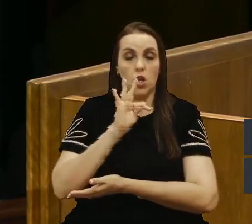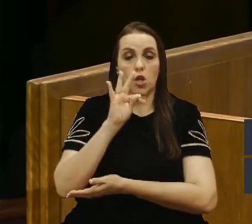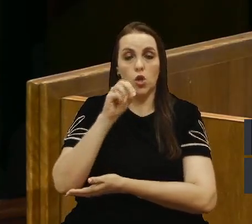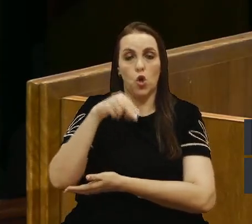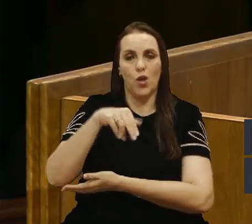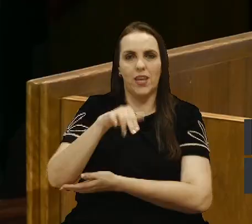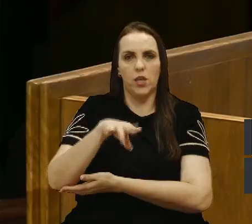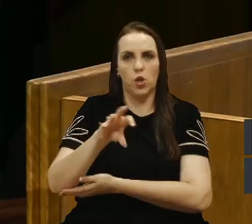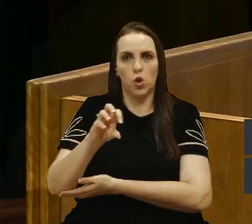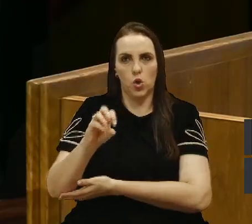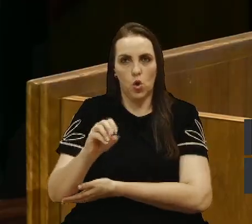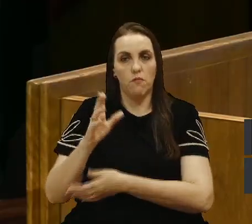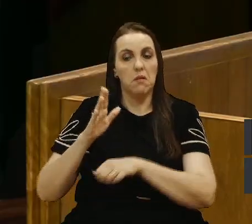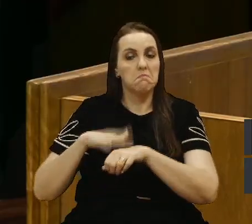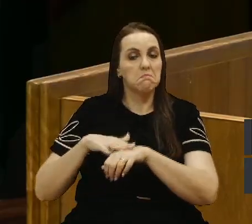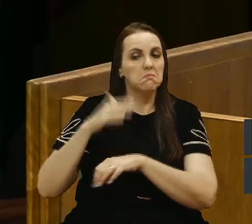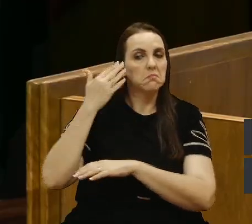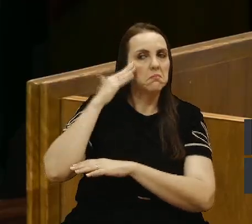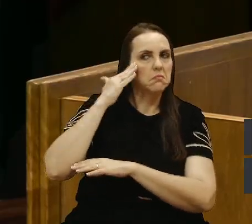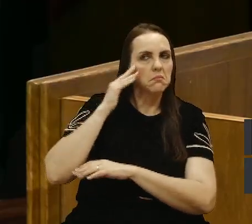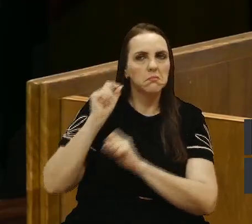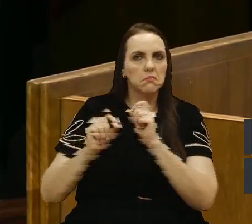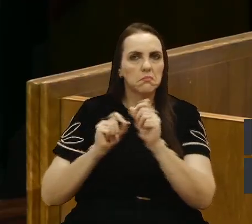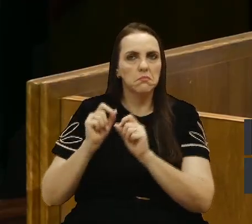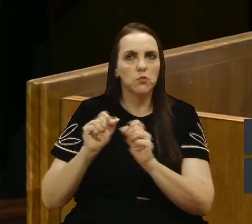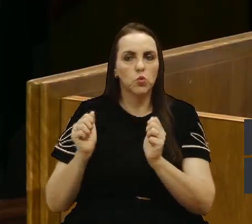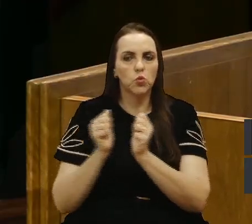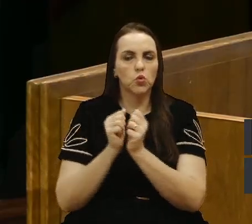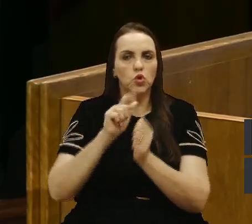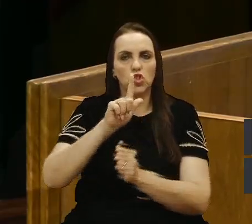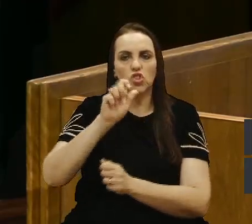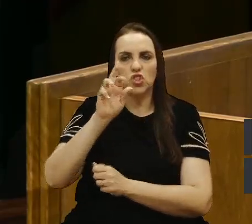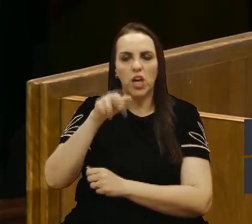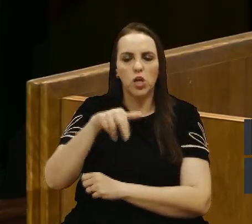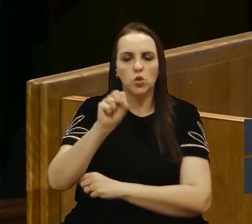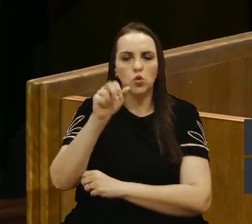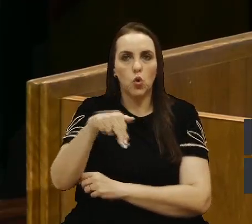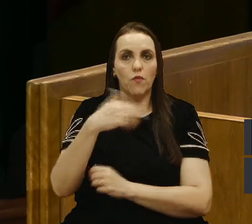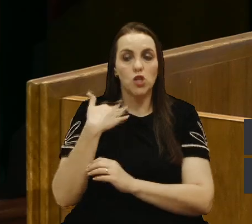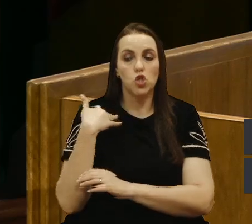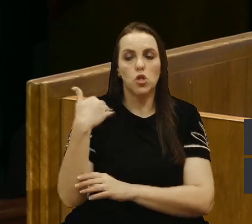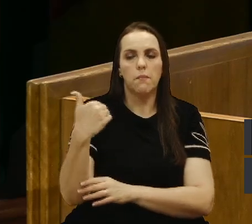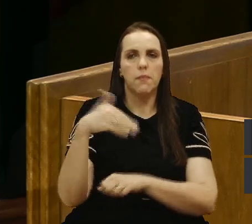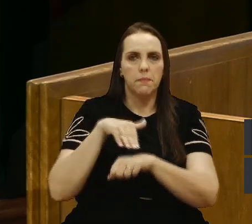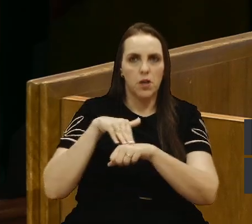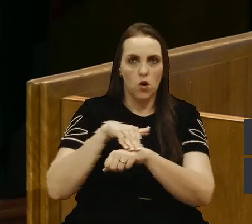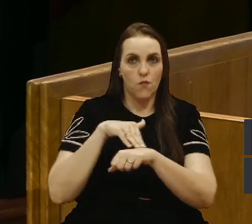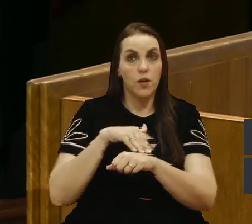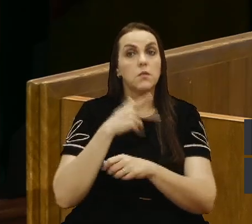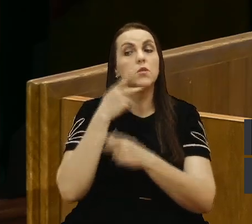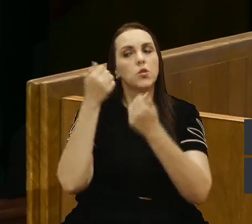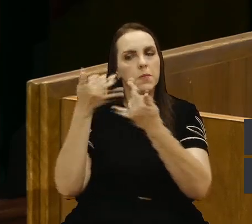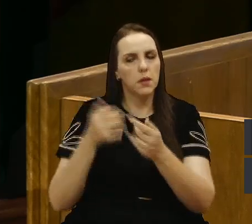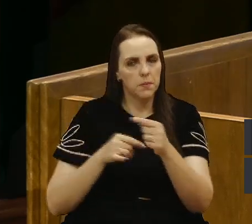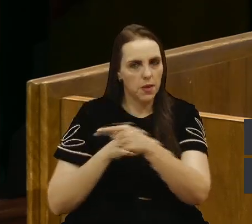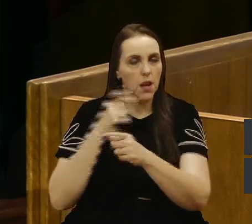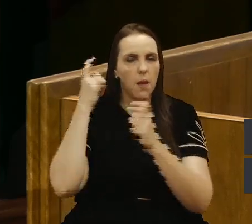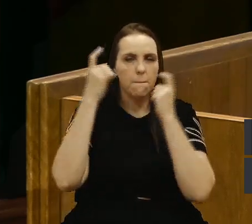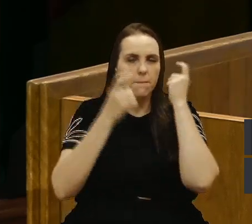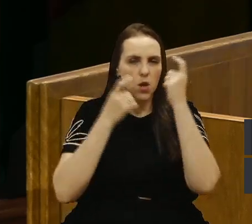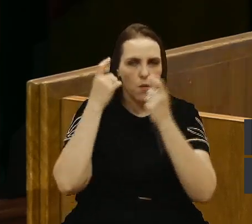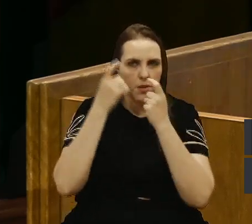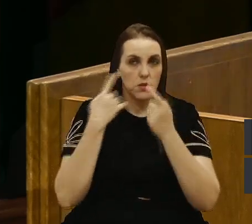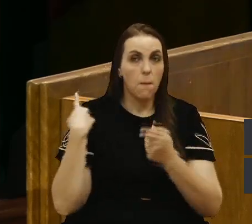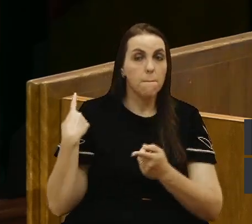situação junto com o Gerson Panarotto e, em seguida, vai nos chamar para uma conversa. Mas eu passei para ele a nossa preocupação. Estamos preocupados por